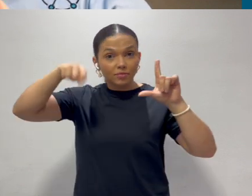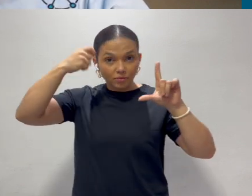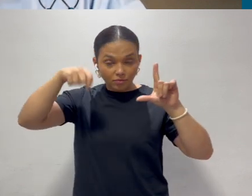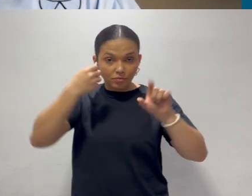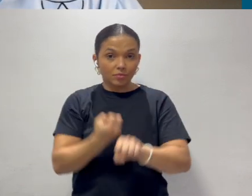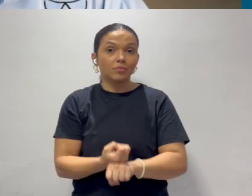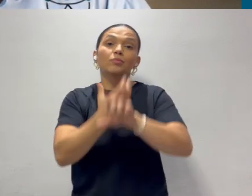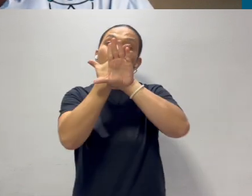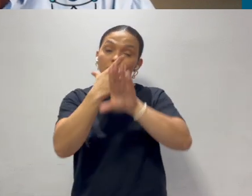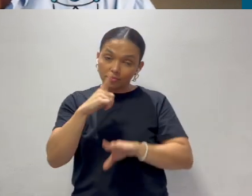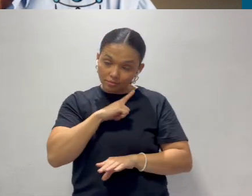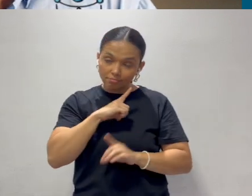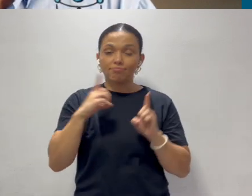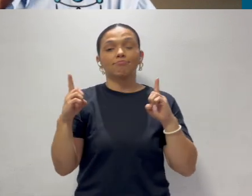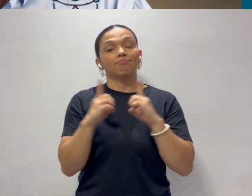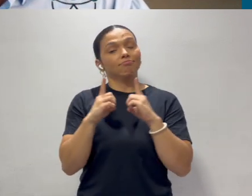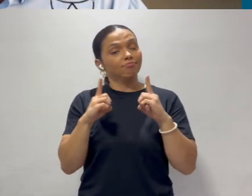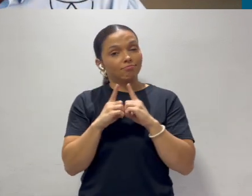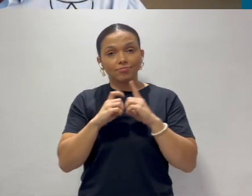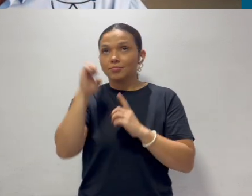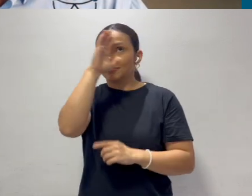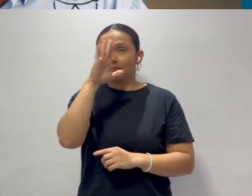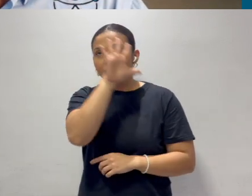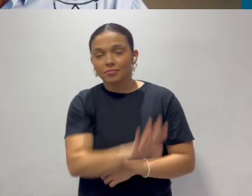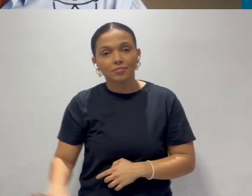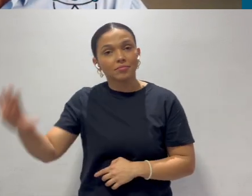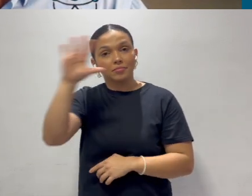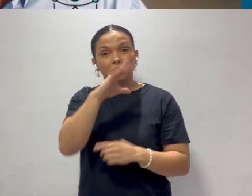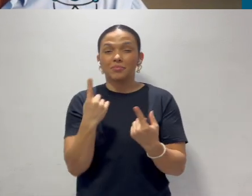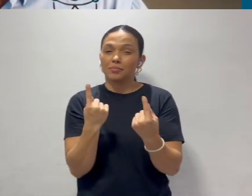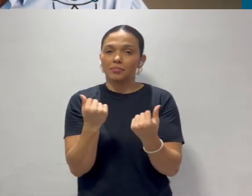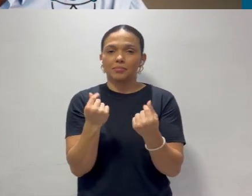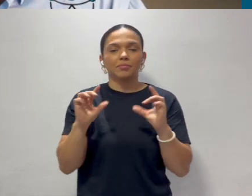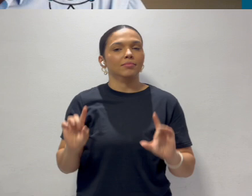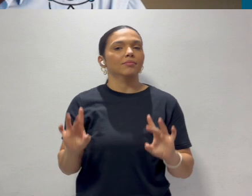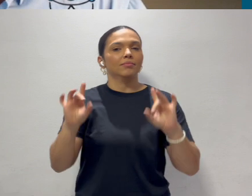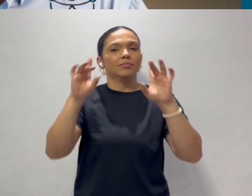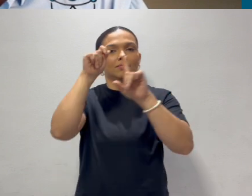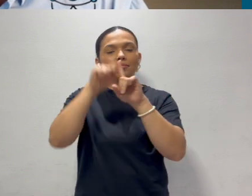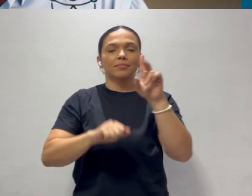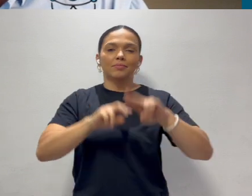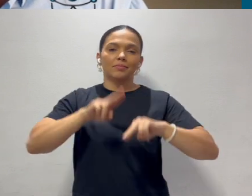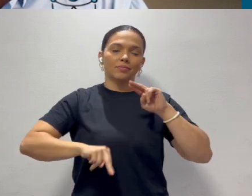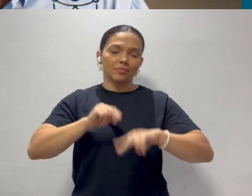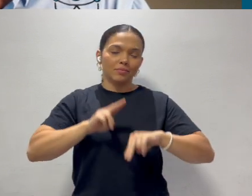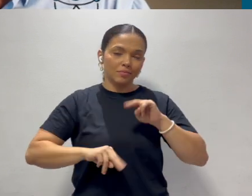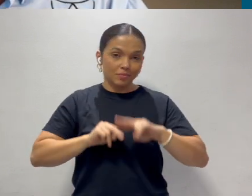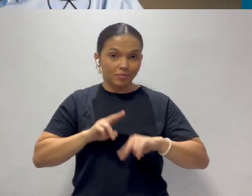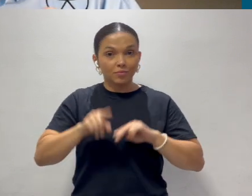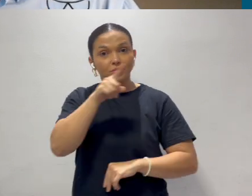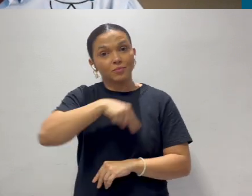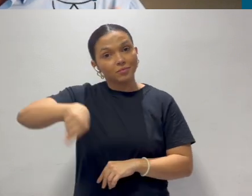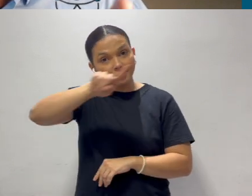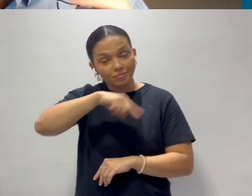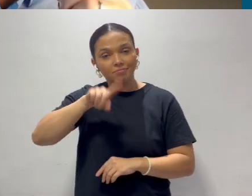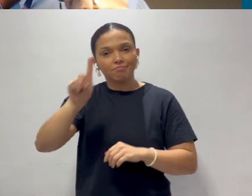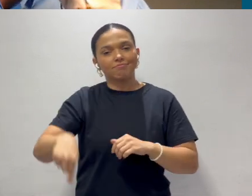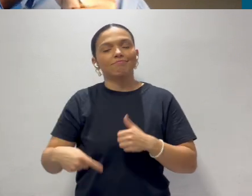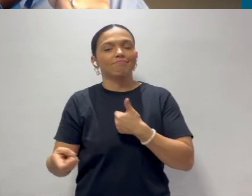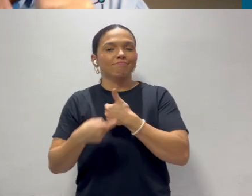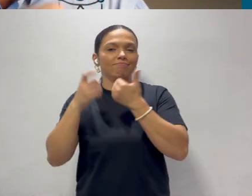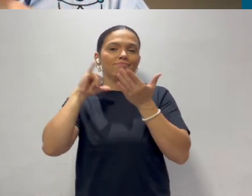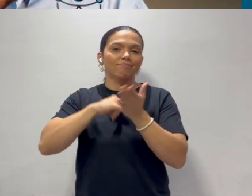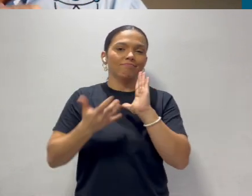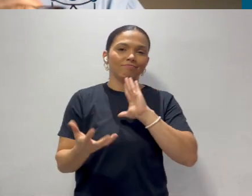lugar do Brasil, você tem o atendimento dessa equipe e mais, hein? Preços diferenciados para o mês de junho, para quem acompanha o Diário